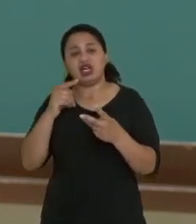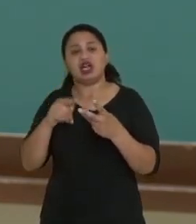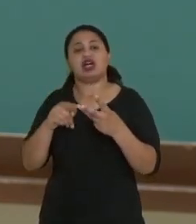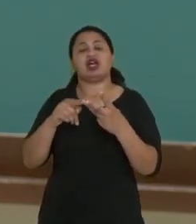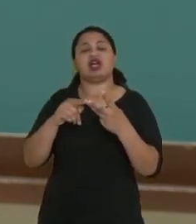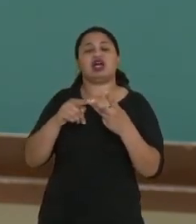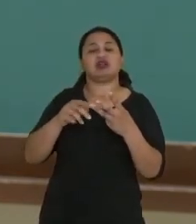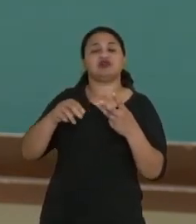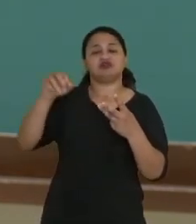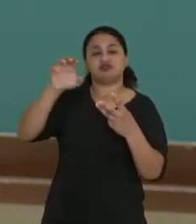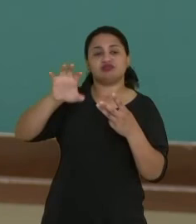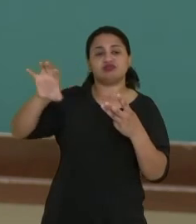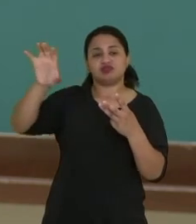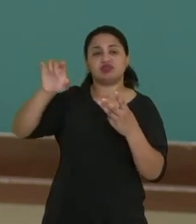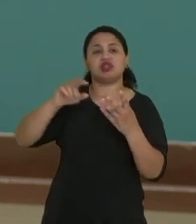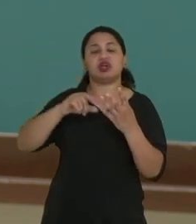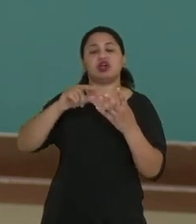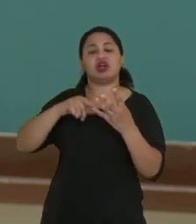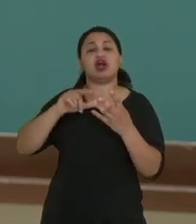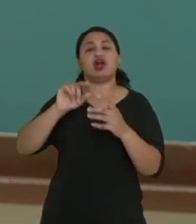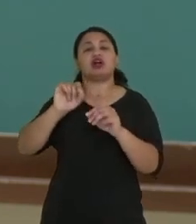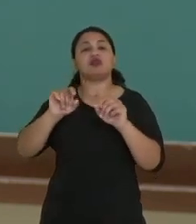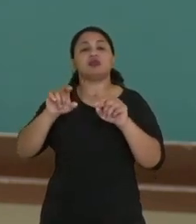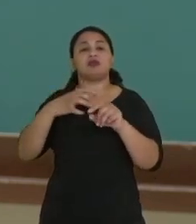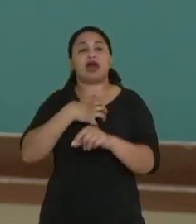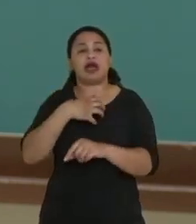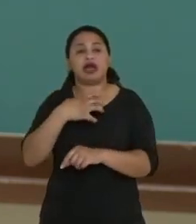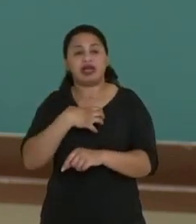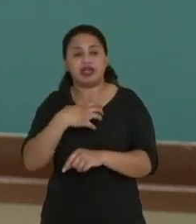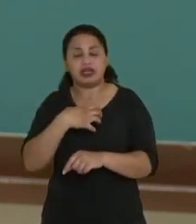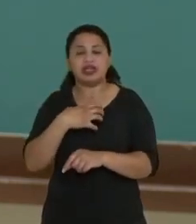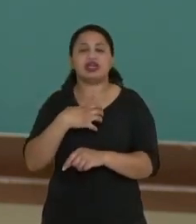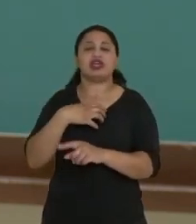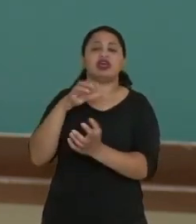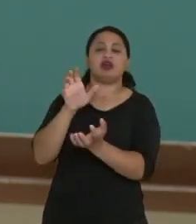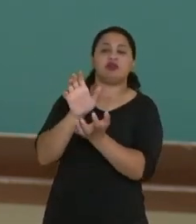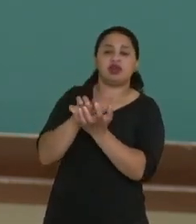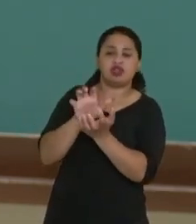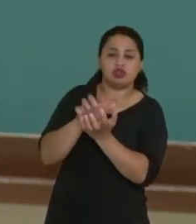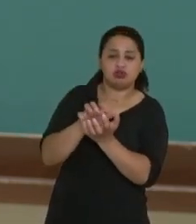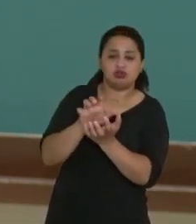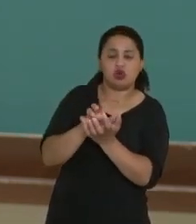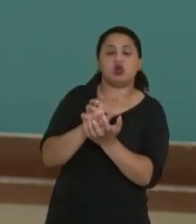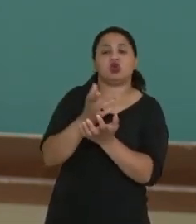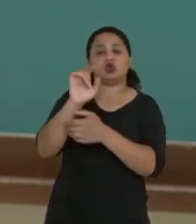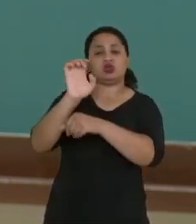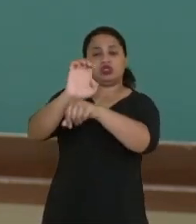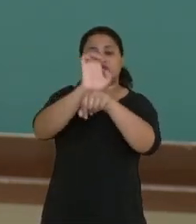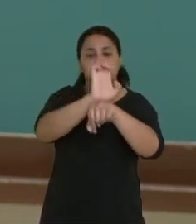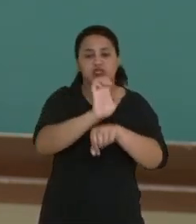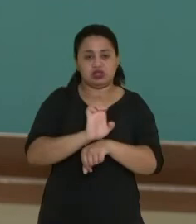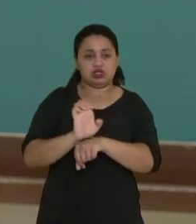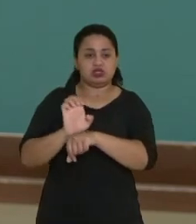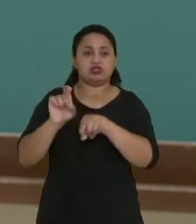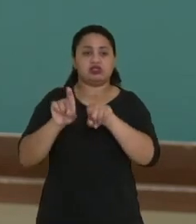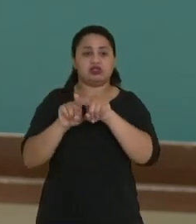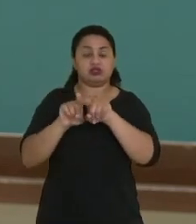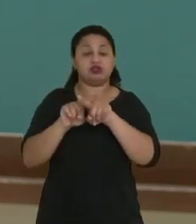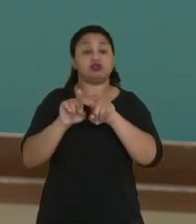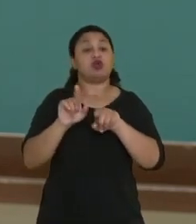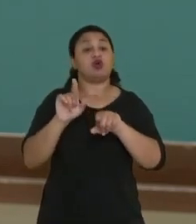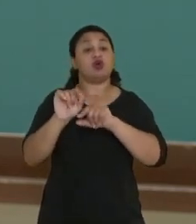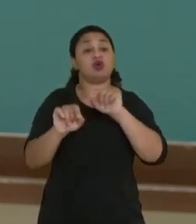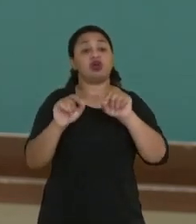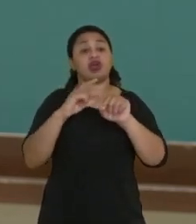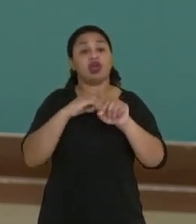Rio Grande do Norte, Paraíba, Bahia, Sergipe e Pernambuco, né? Encontra-se nessa área